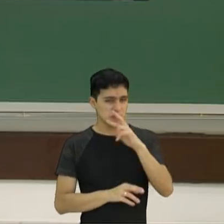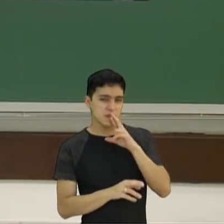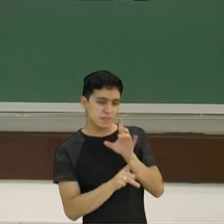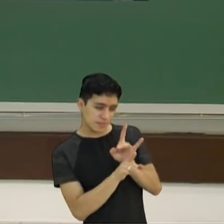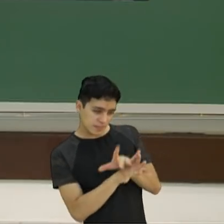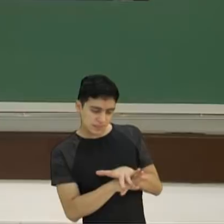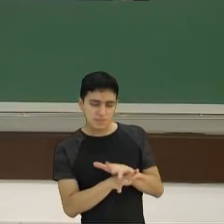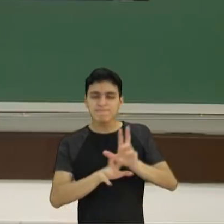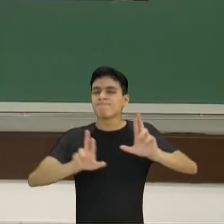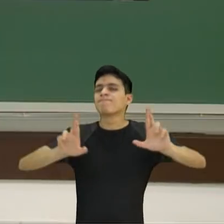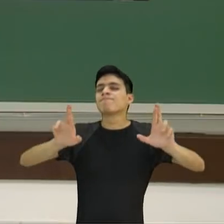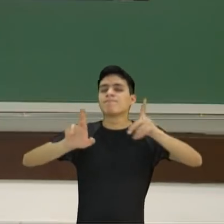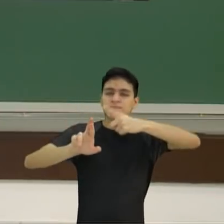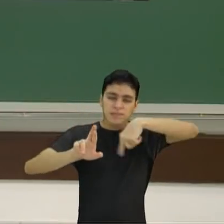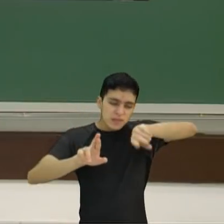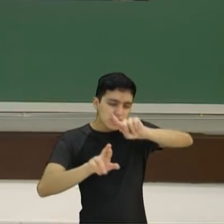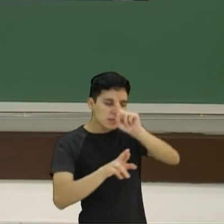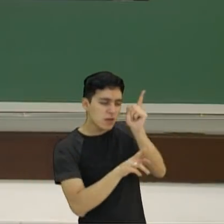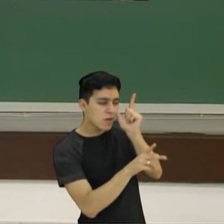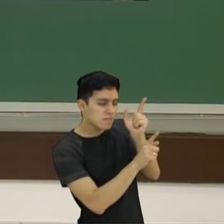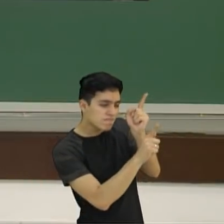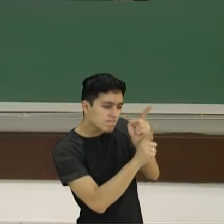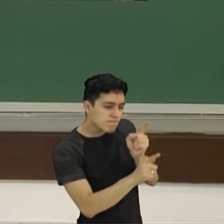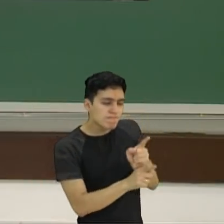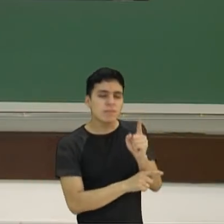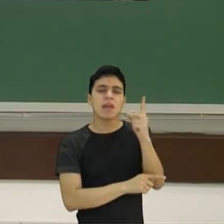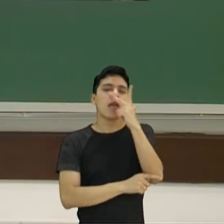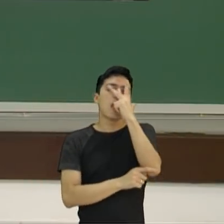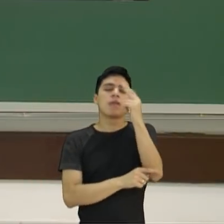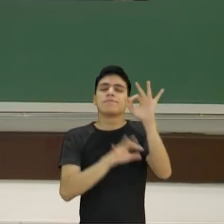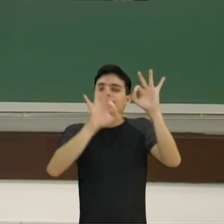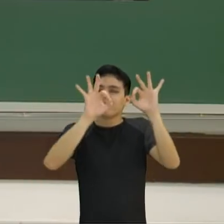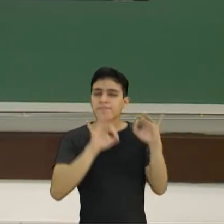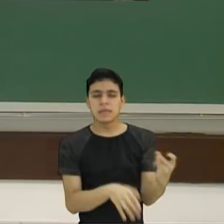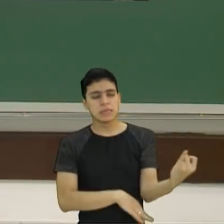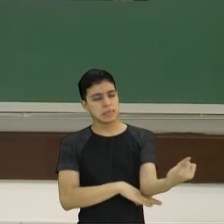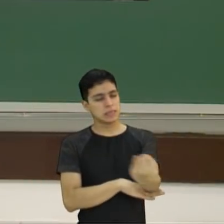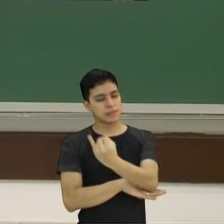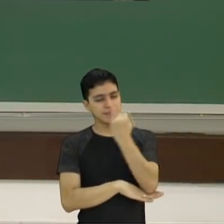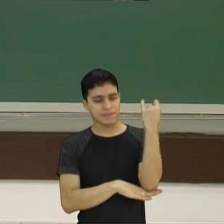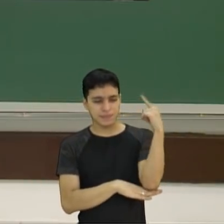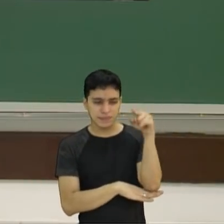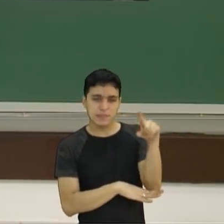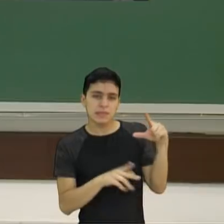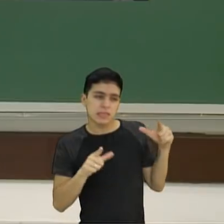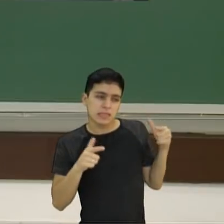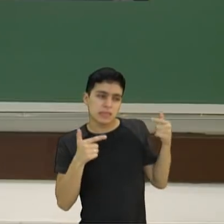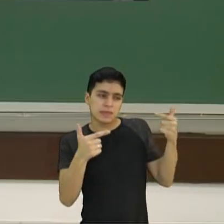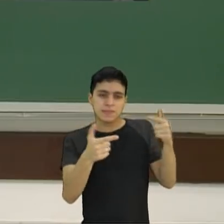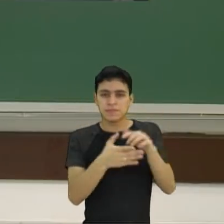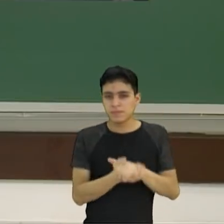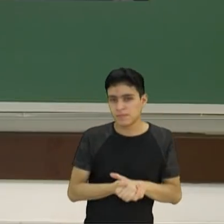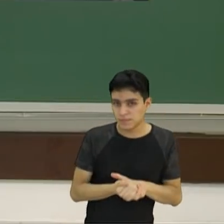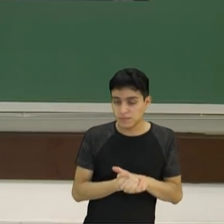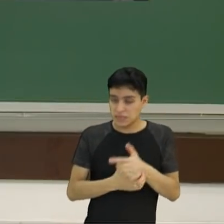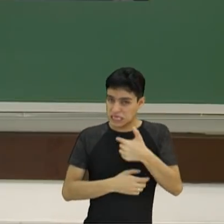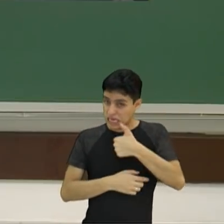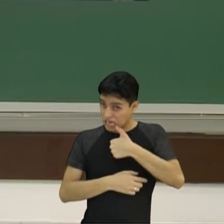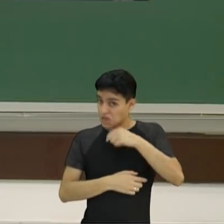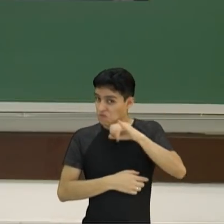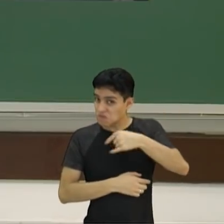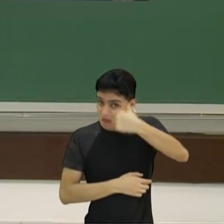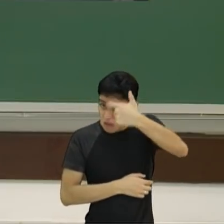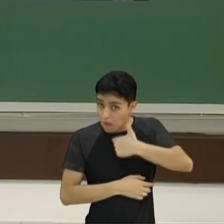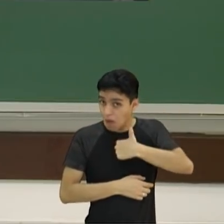Respondeu? Espero que você tenha achado relevante e importante essa iniciativa. Eu, se fosse aluno,